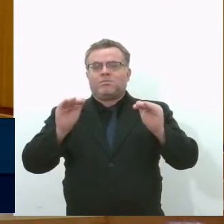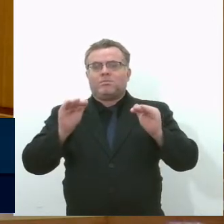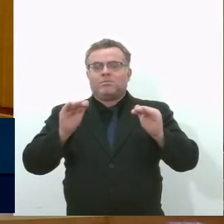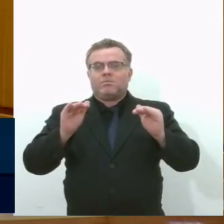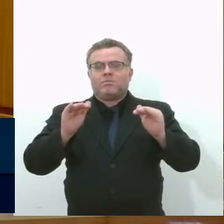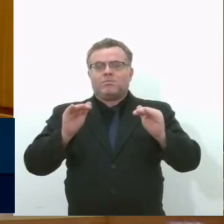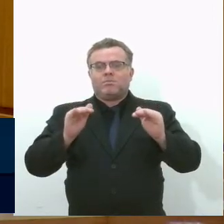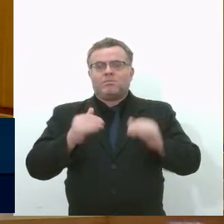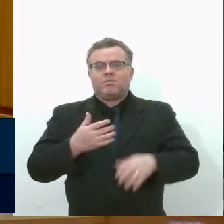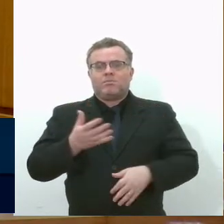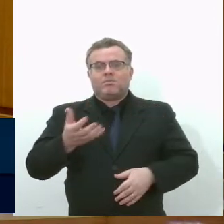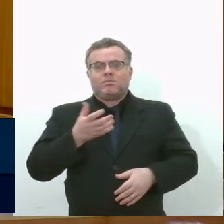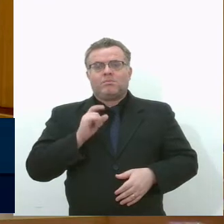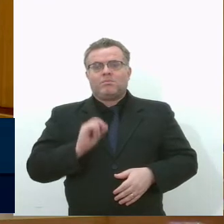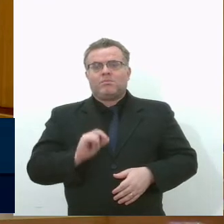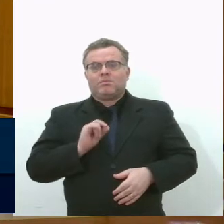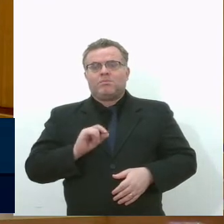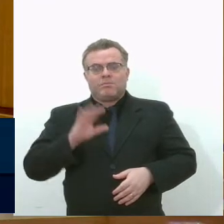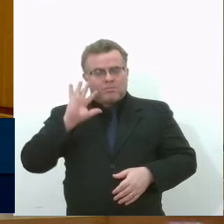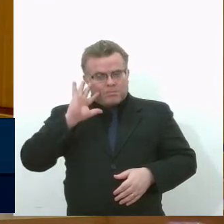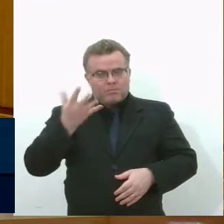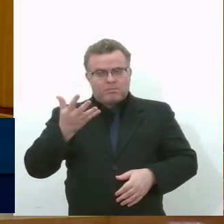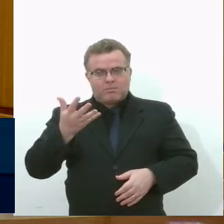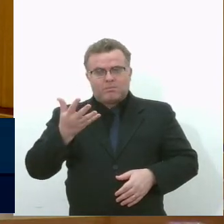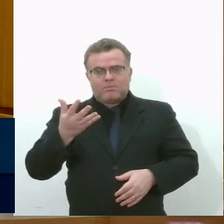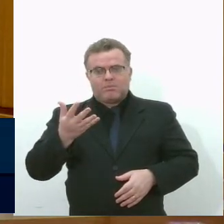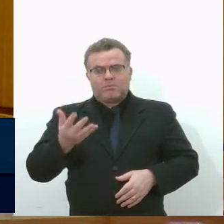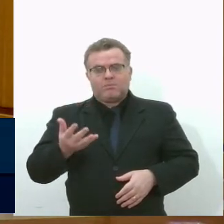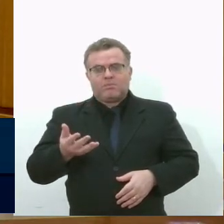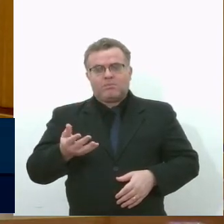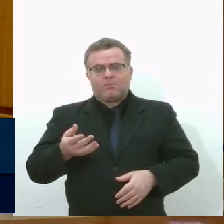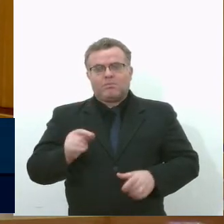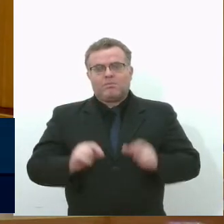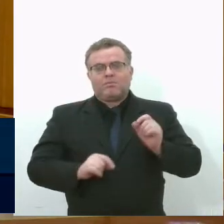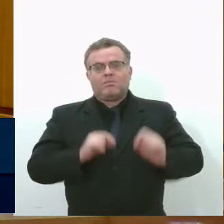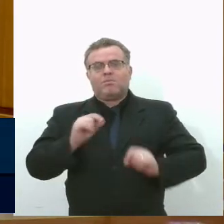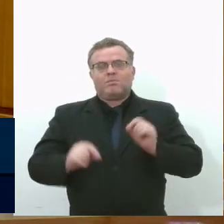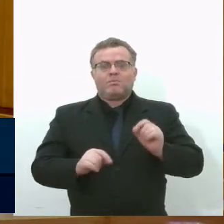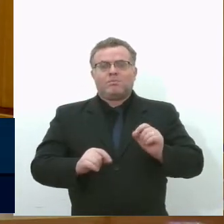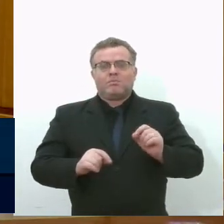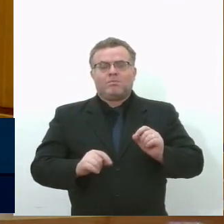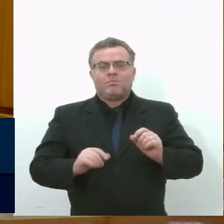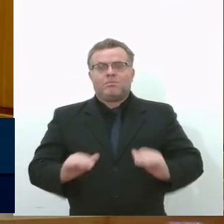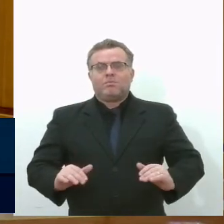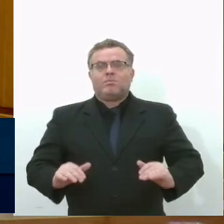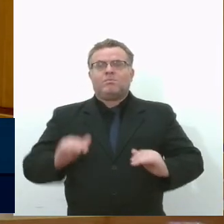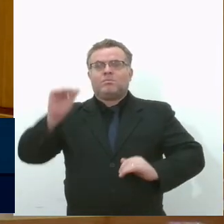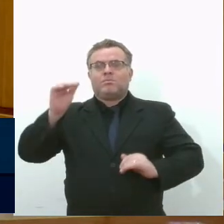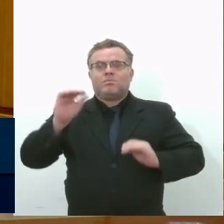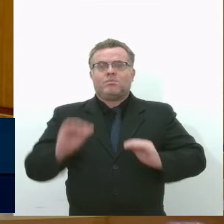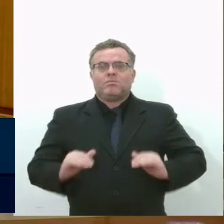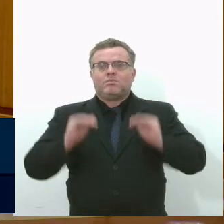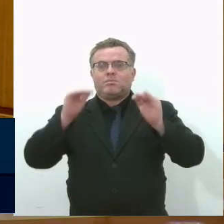uma decisão clara do STF, do Supremo, sobre